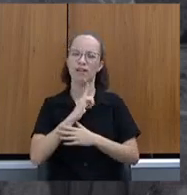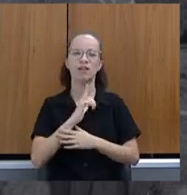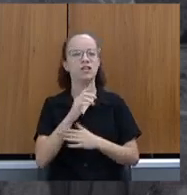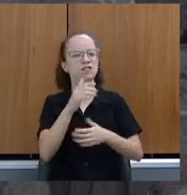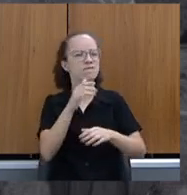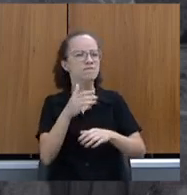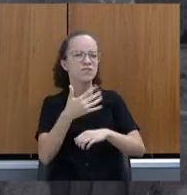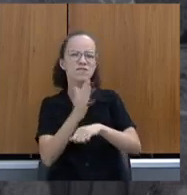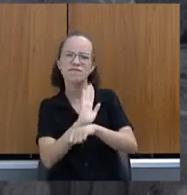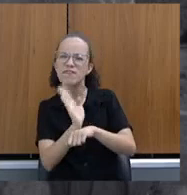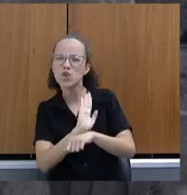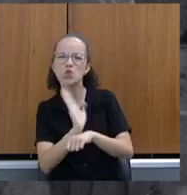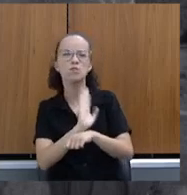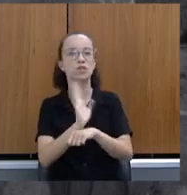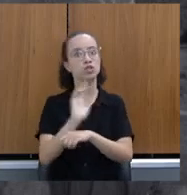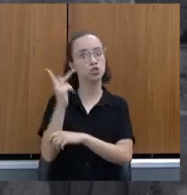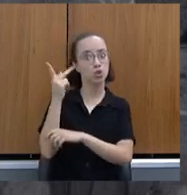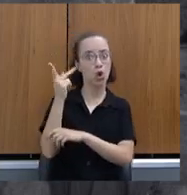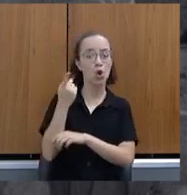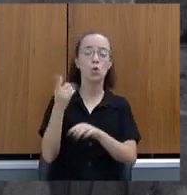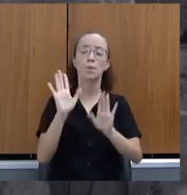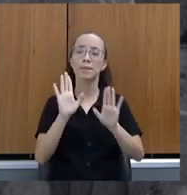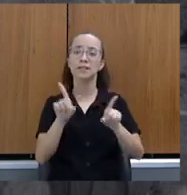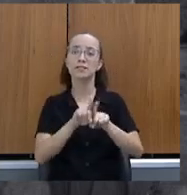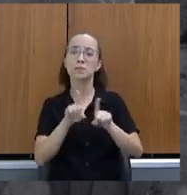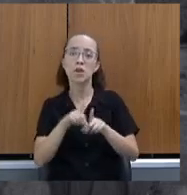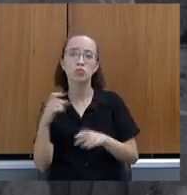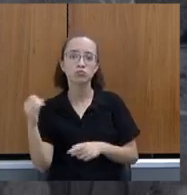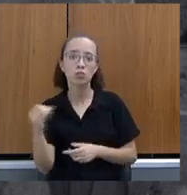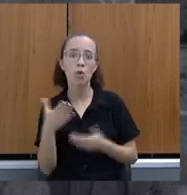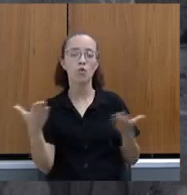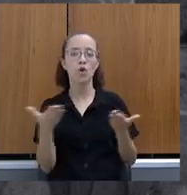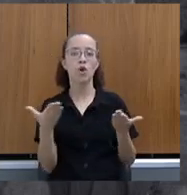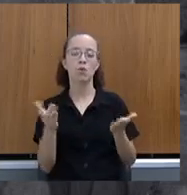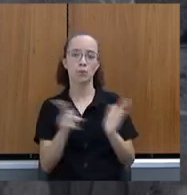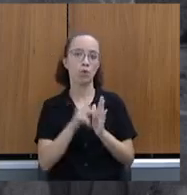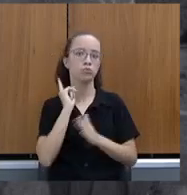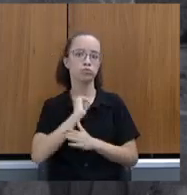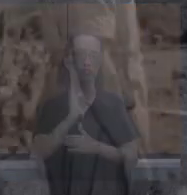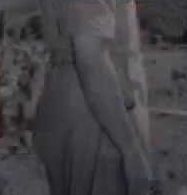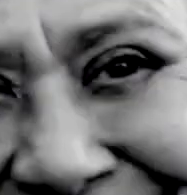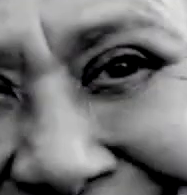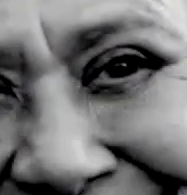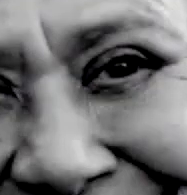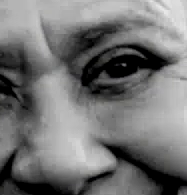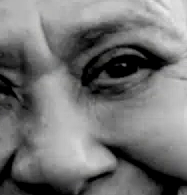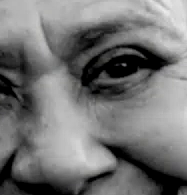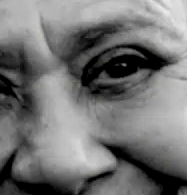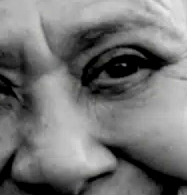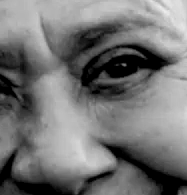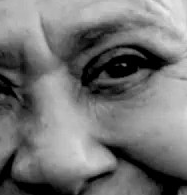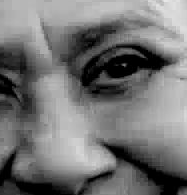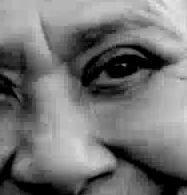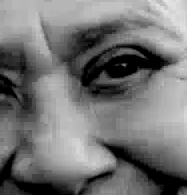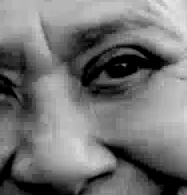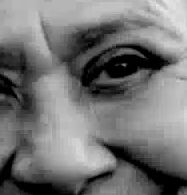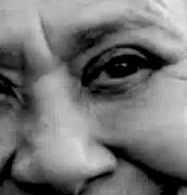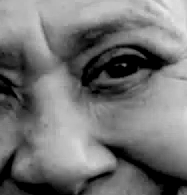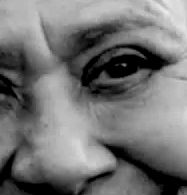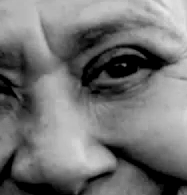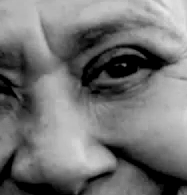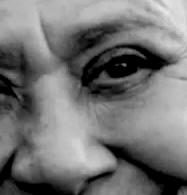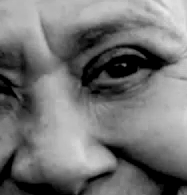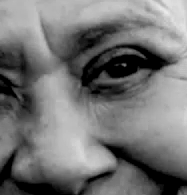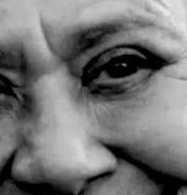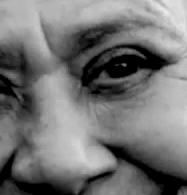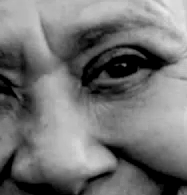tantos filmes históricos como os filmes contemporâneos de Minas Gerais pode passar é nós